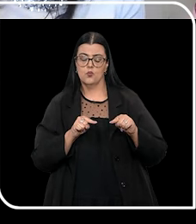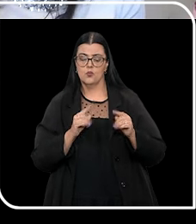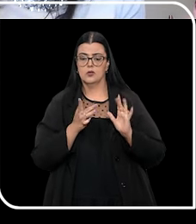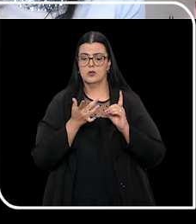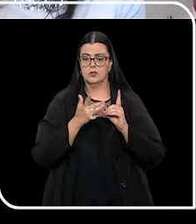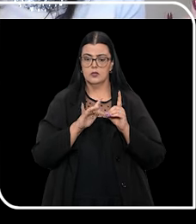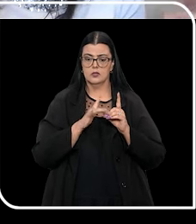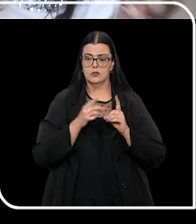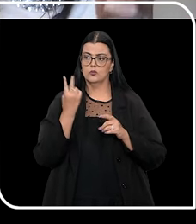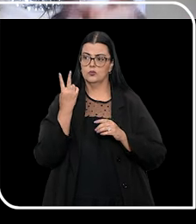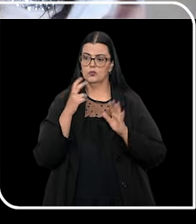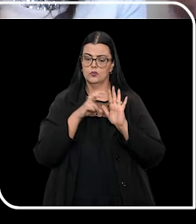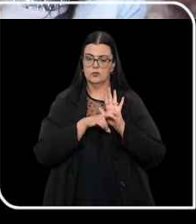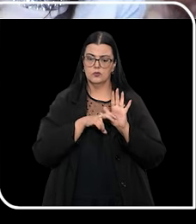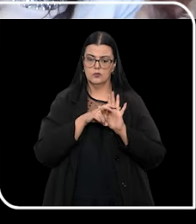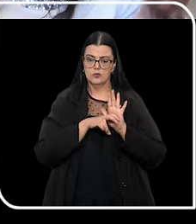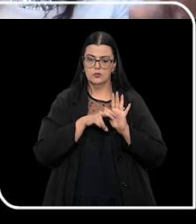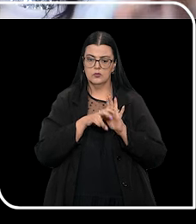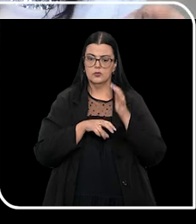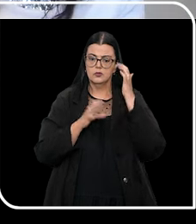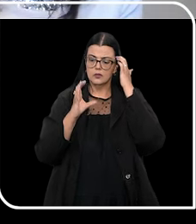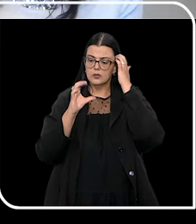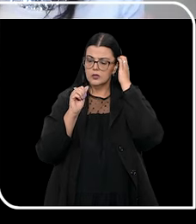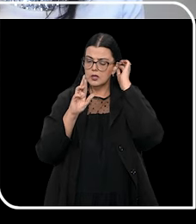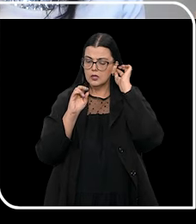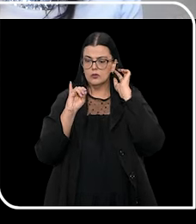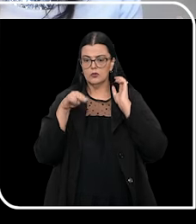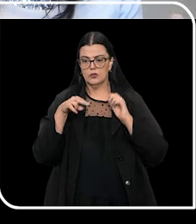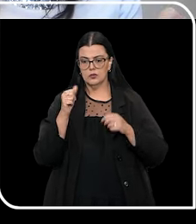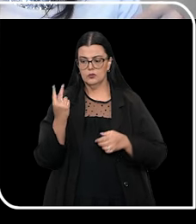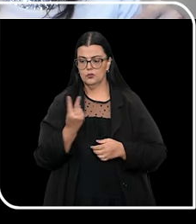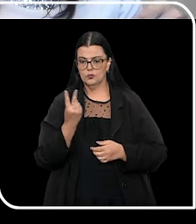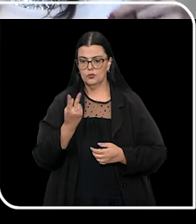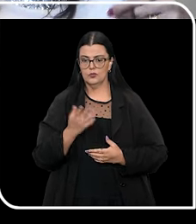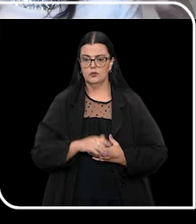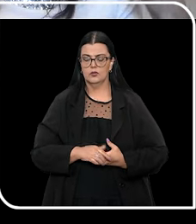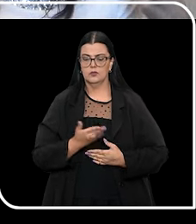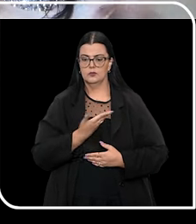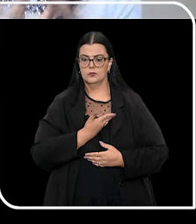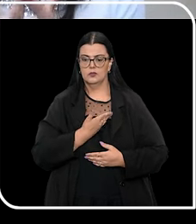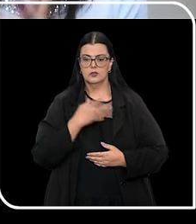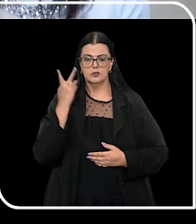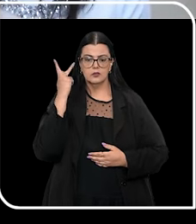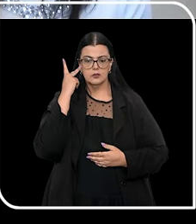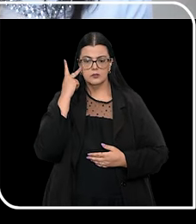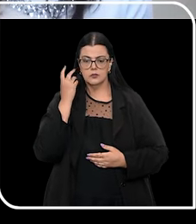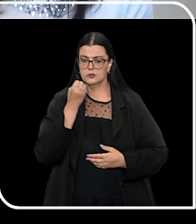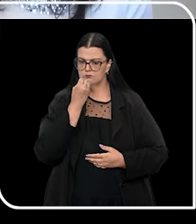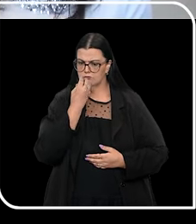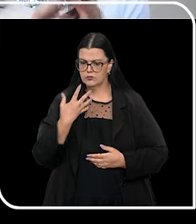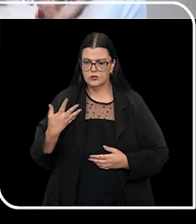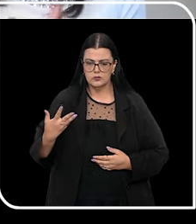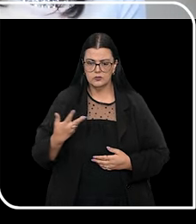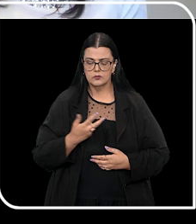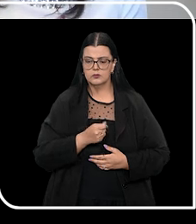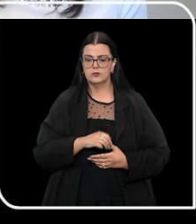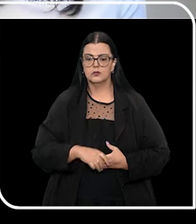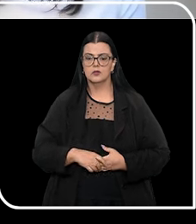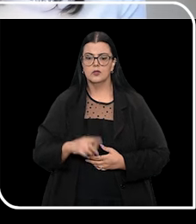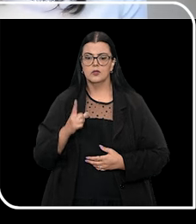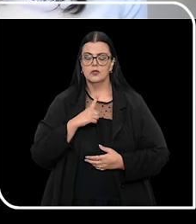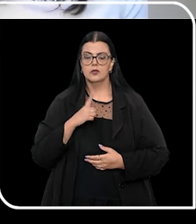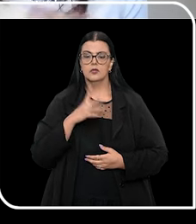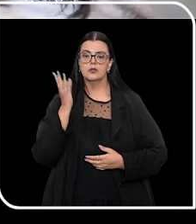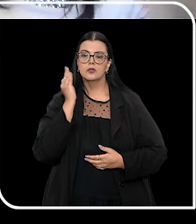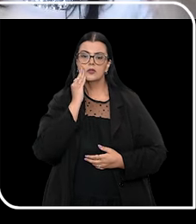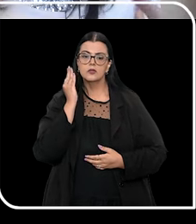manual anticapacitista de dois cadeirantes é o Billy Saga e a Carolina ignarra são dois colegas meus de São Paulo muito bons